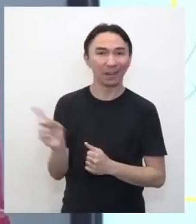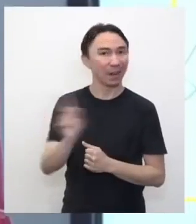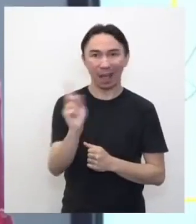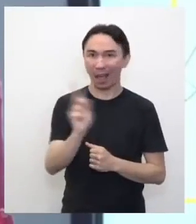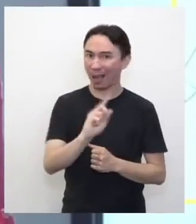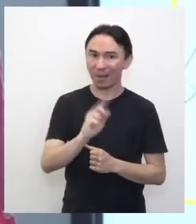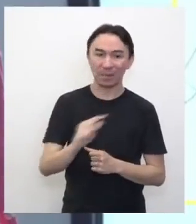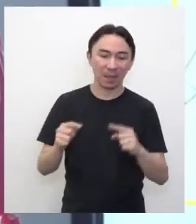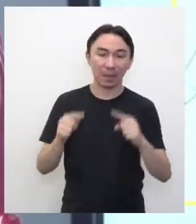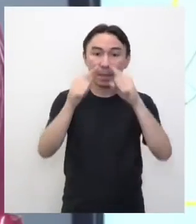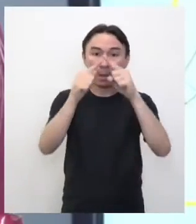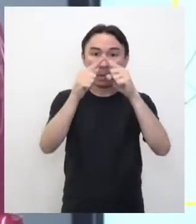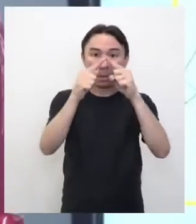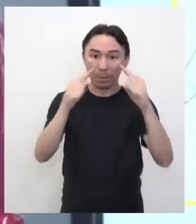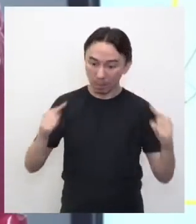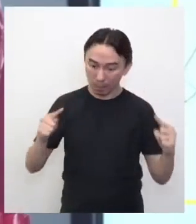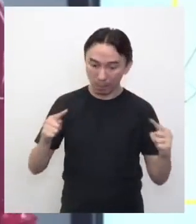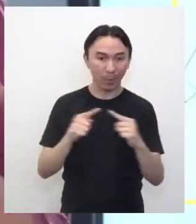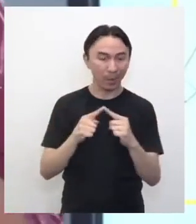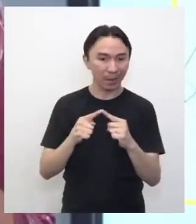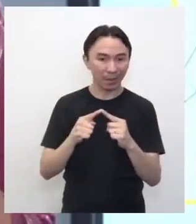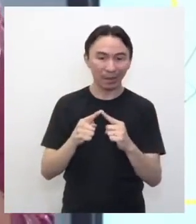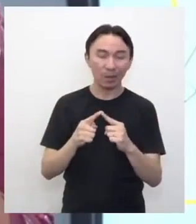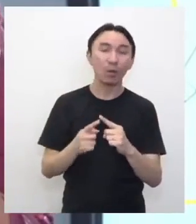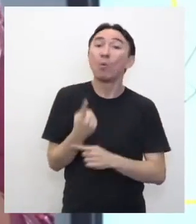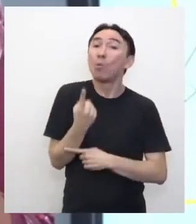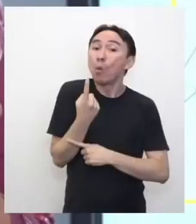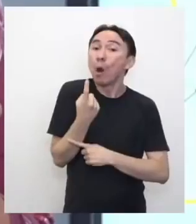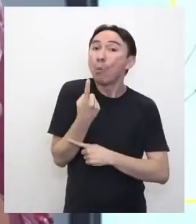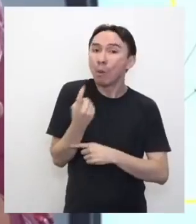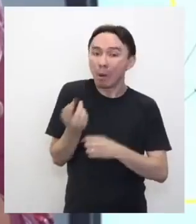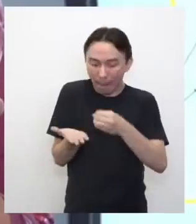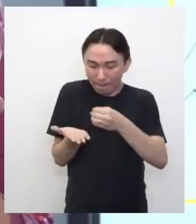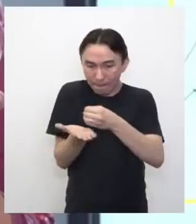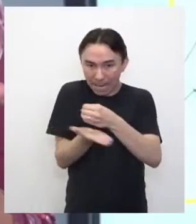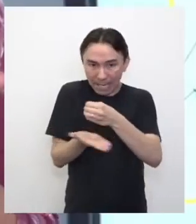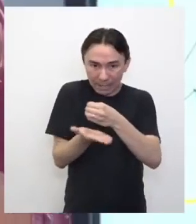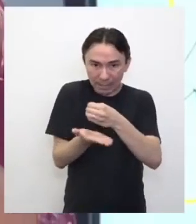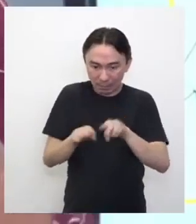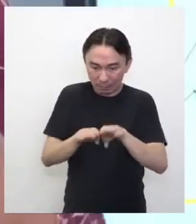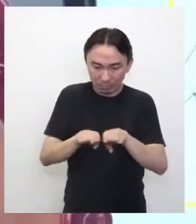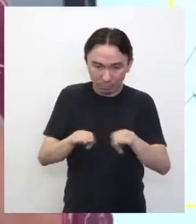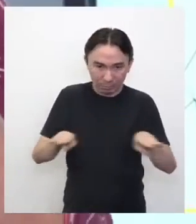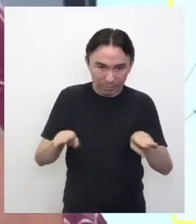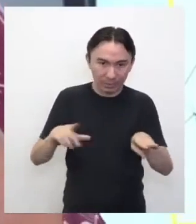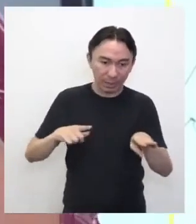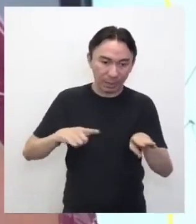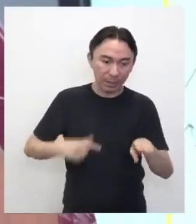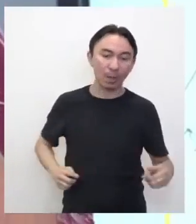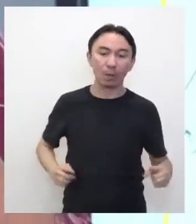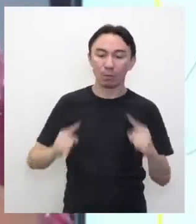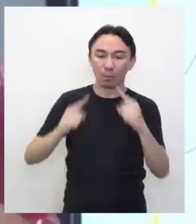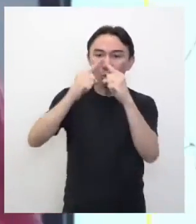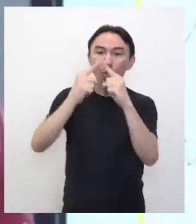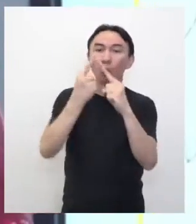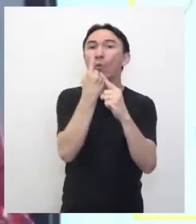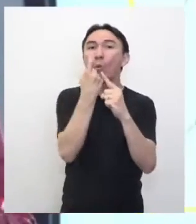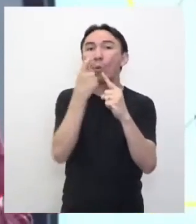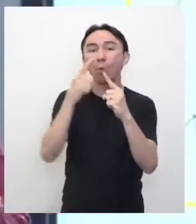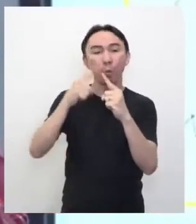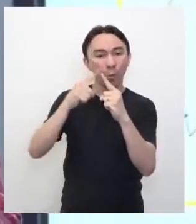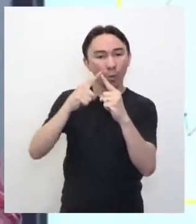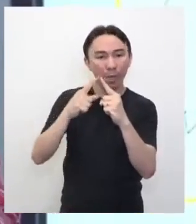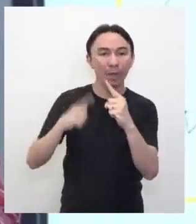uma pirâmide. Só tem uma única base e tem um vértice. A base é quadrada,